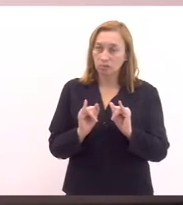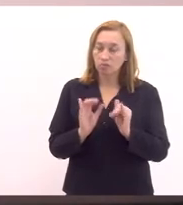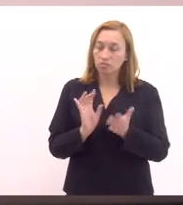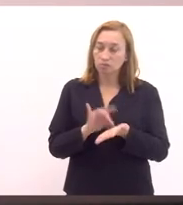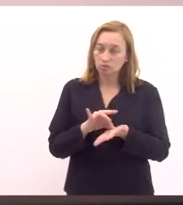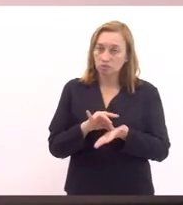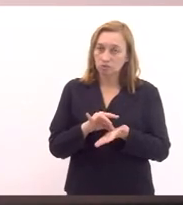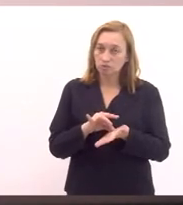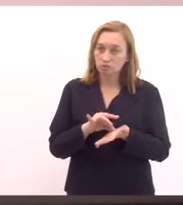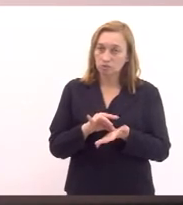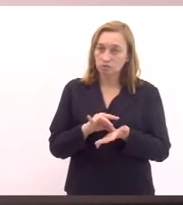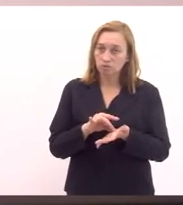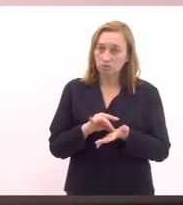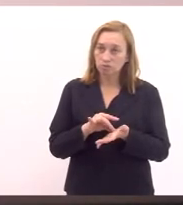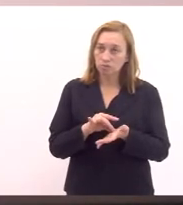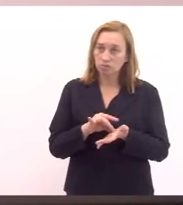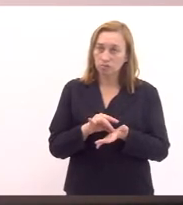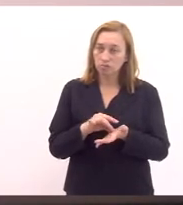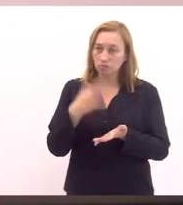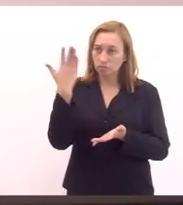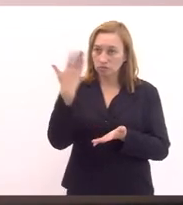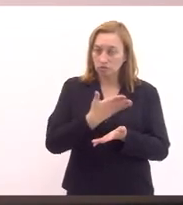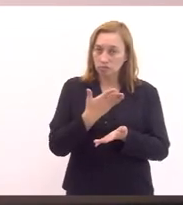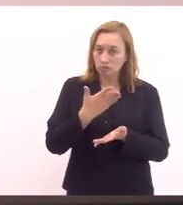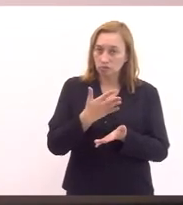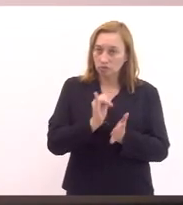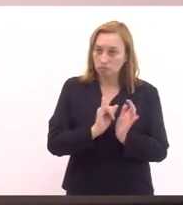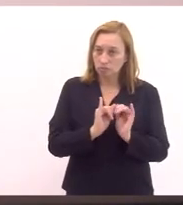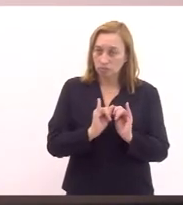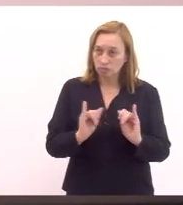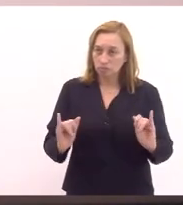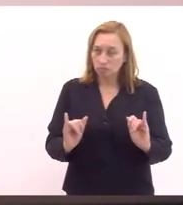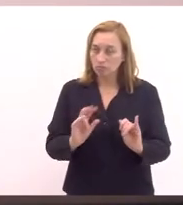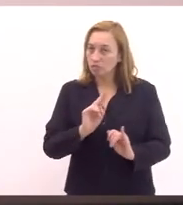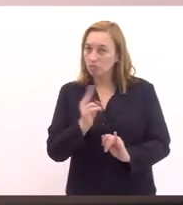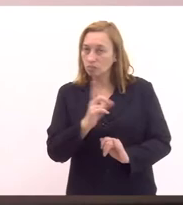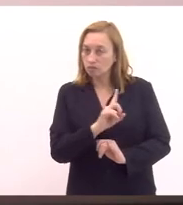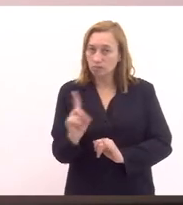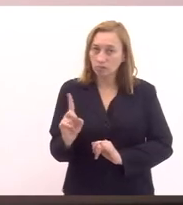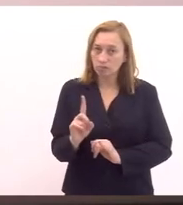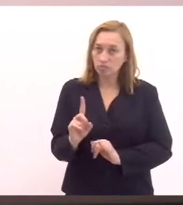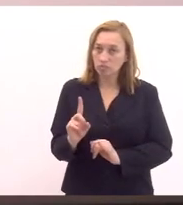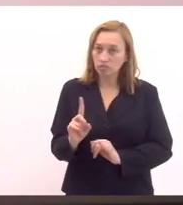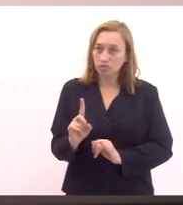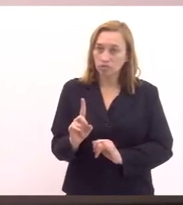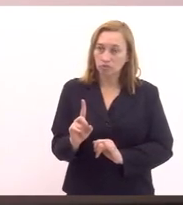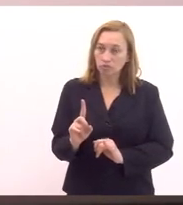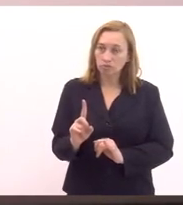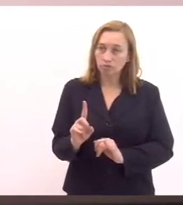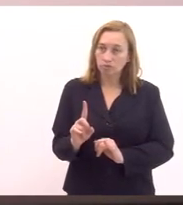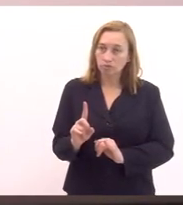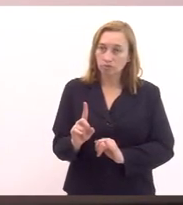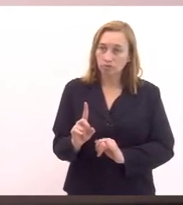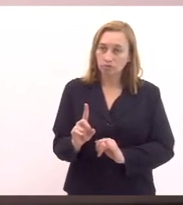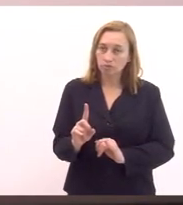realmente tabelado o publicado o ainda não publicado da discrepância da mortalidade